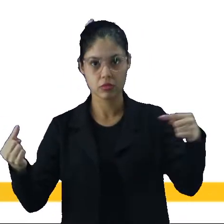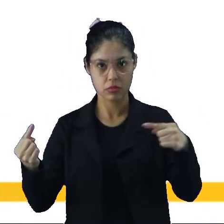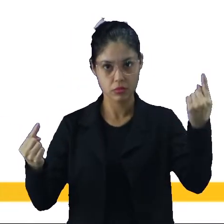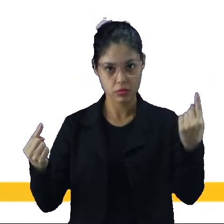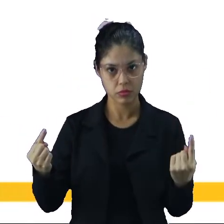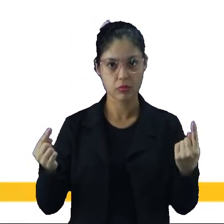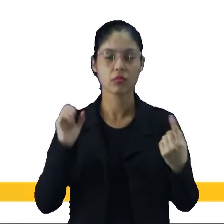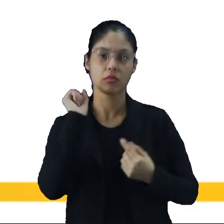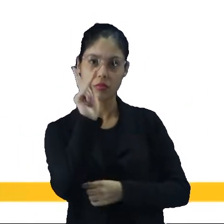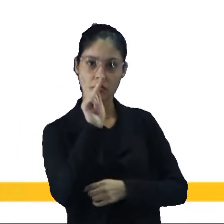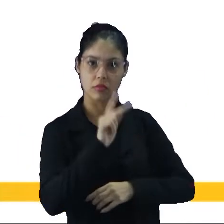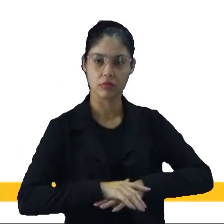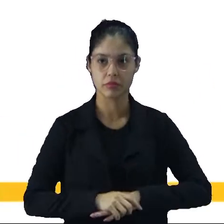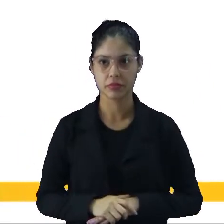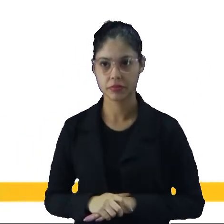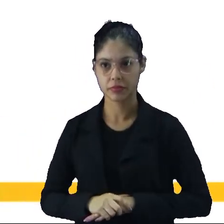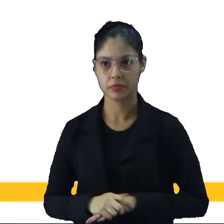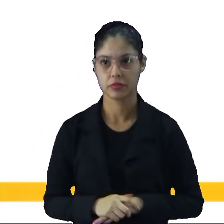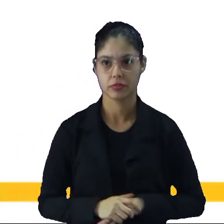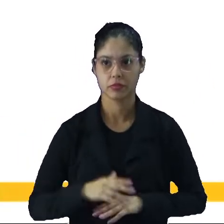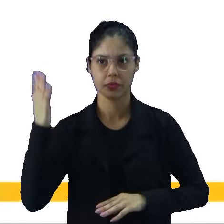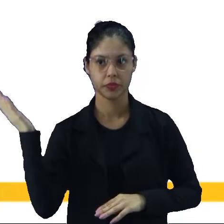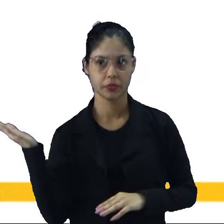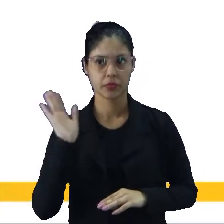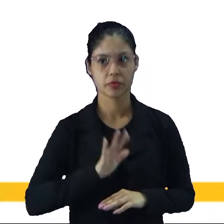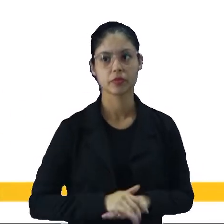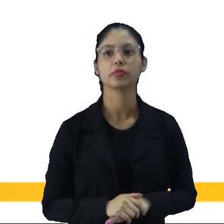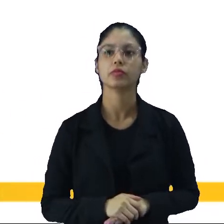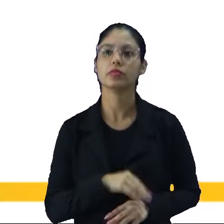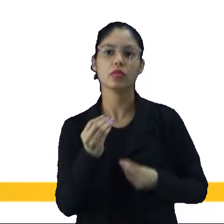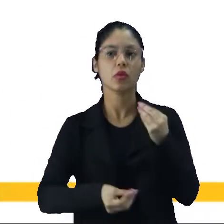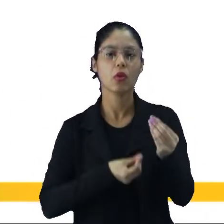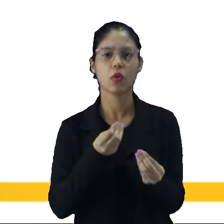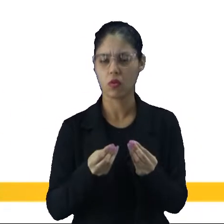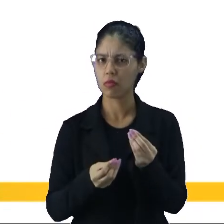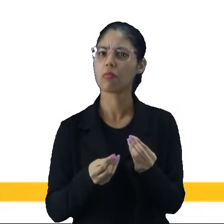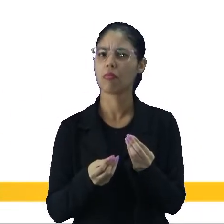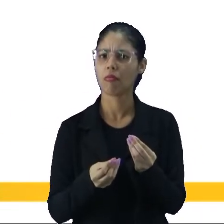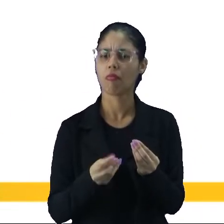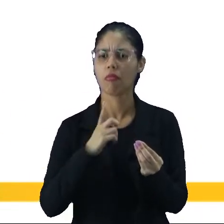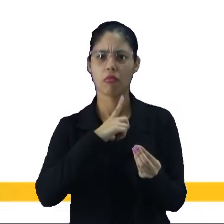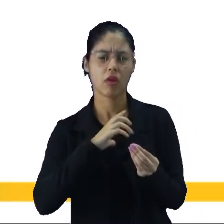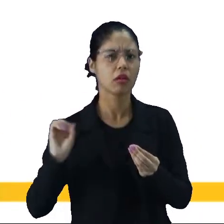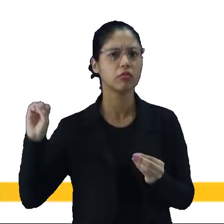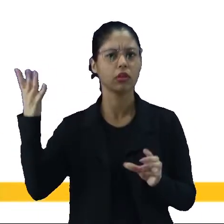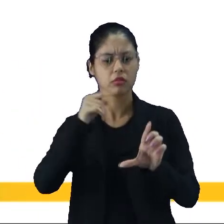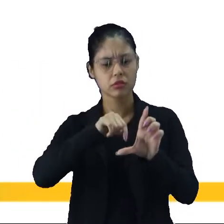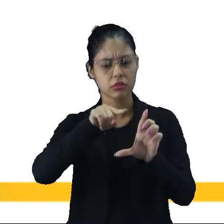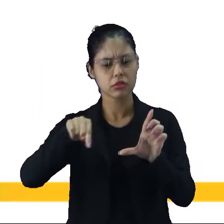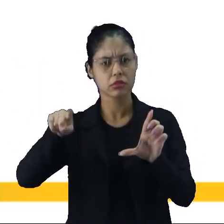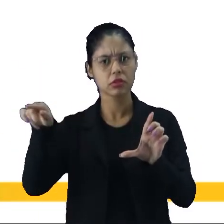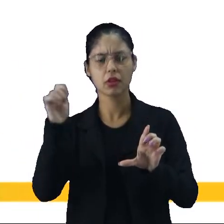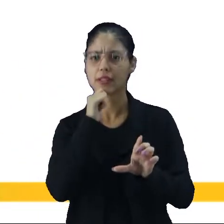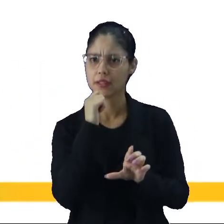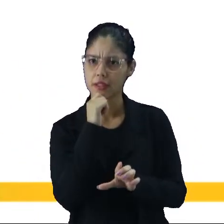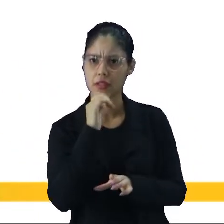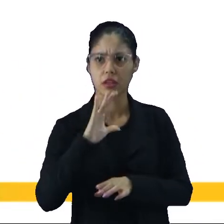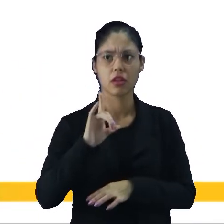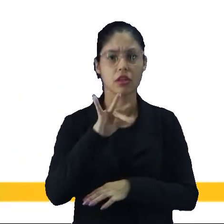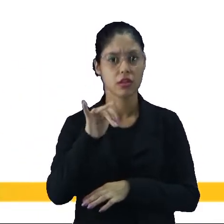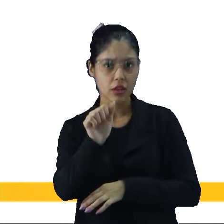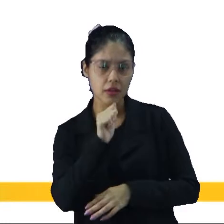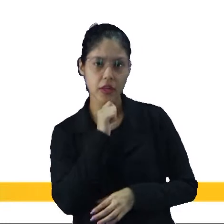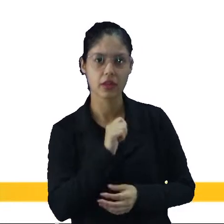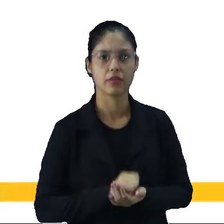a 1, ok? Vamos lá. Como é que é o comportamento desse gráfico? Isso aqui é chamado de função